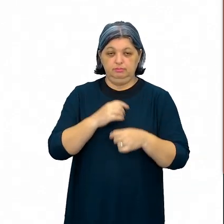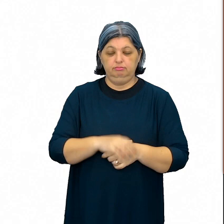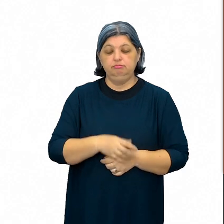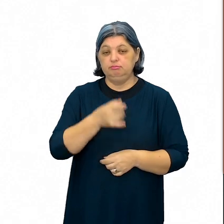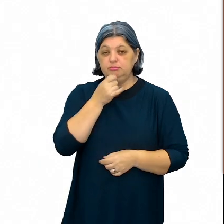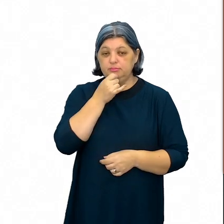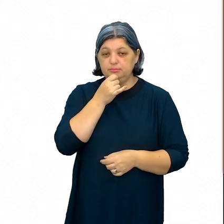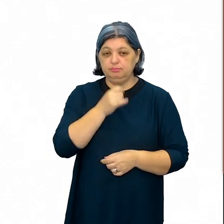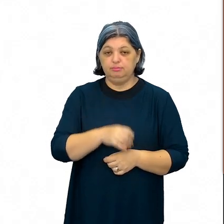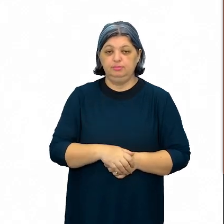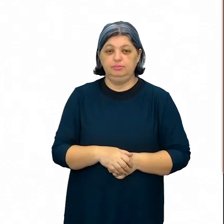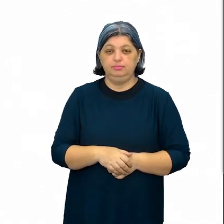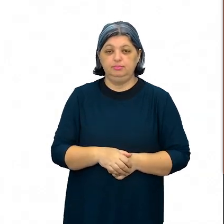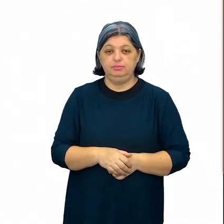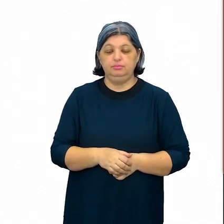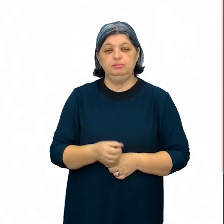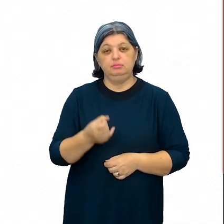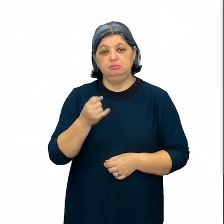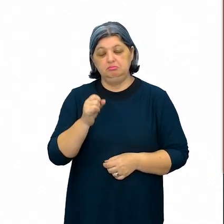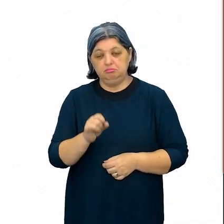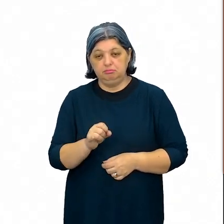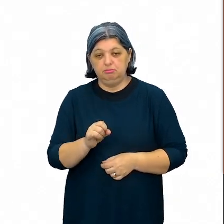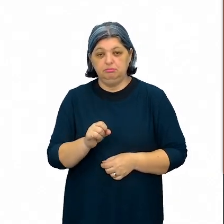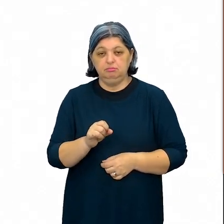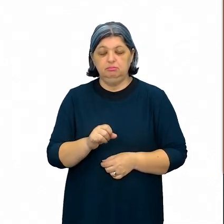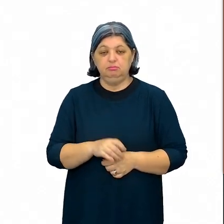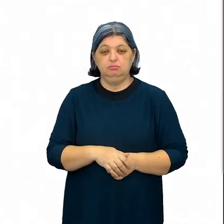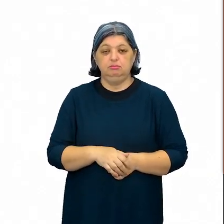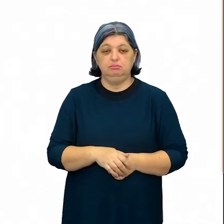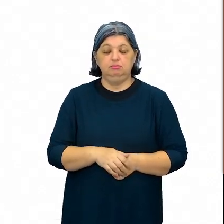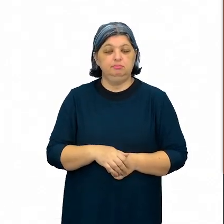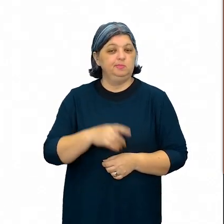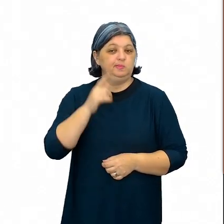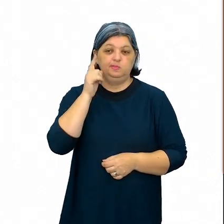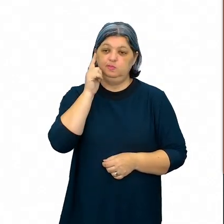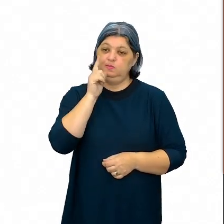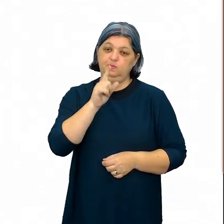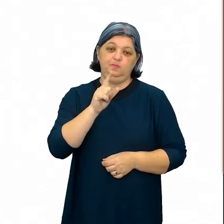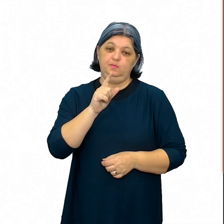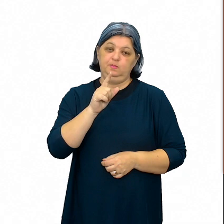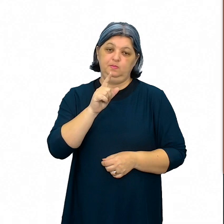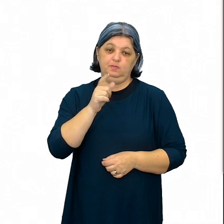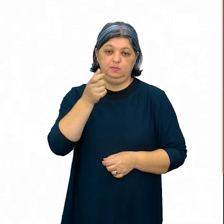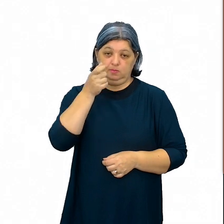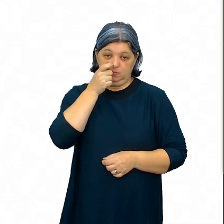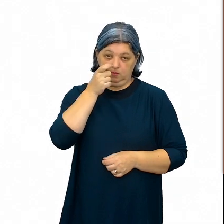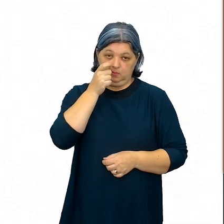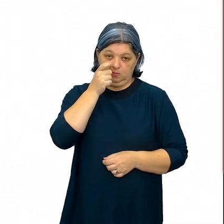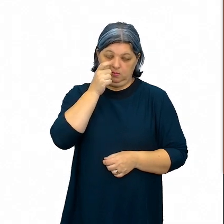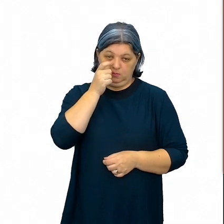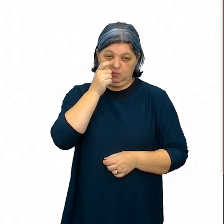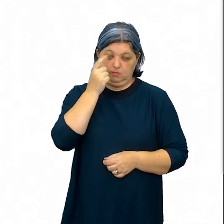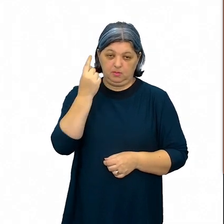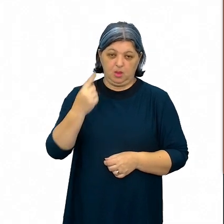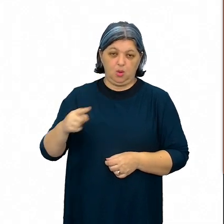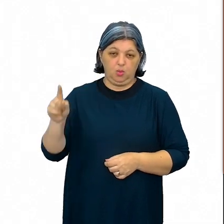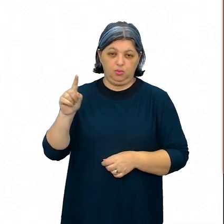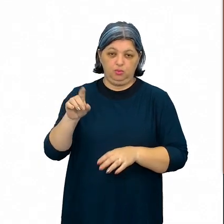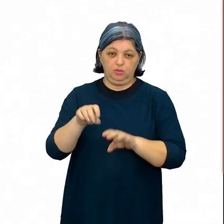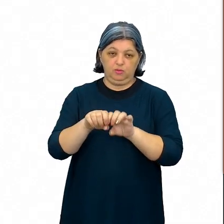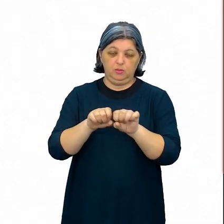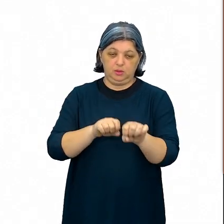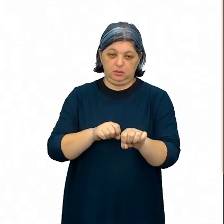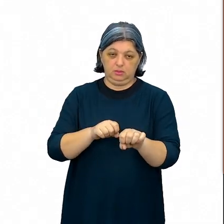por exemplo se você por uma razão por outra não conseguiu né assistir a nossa última formação